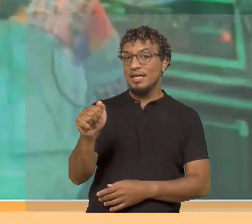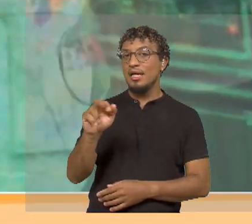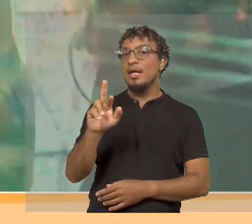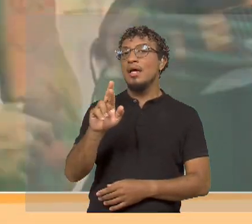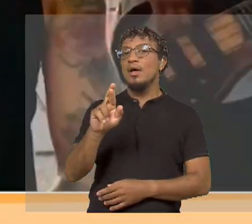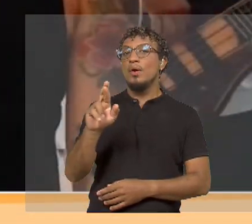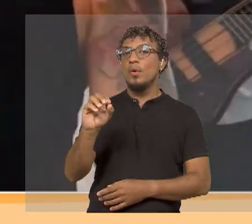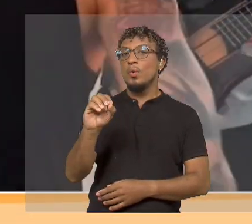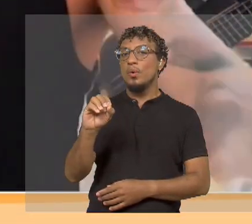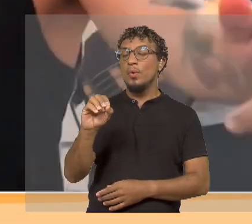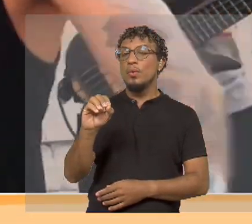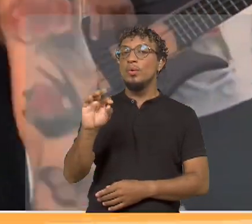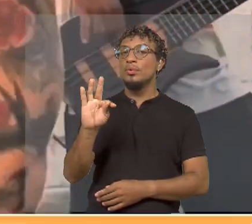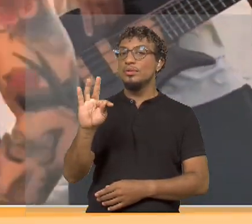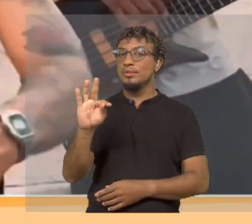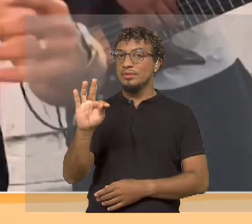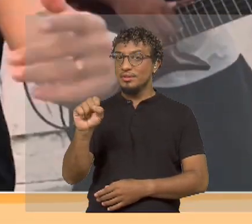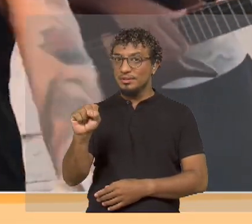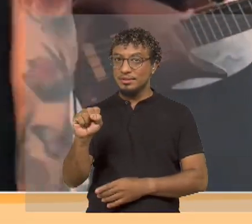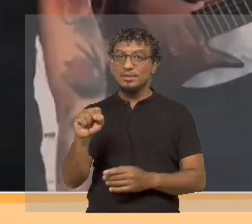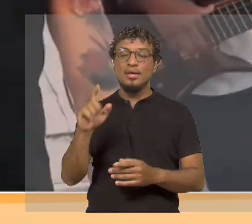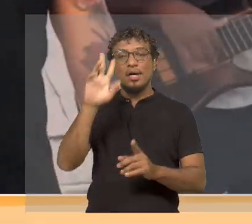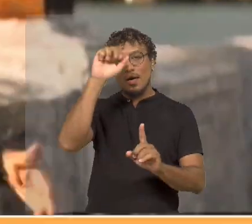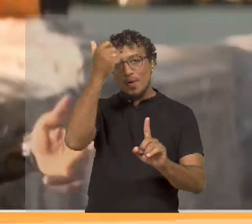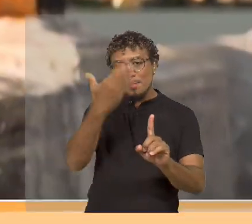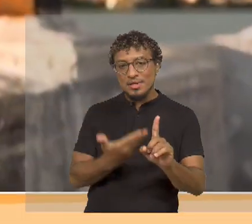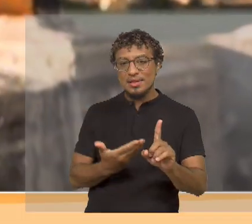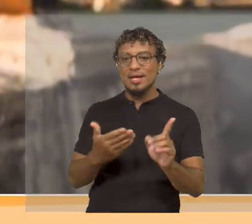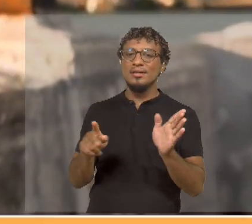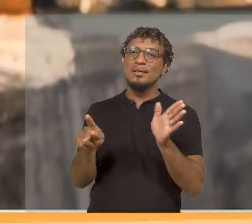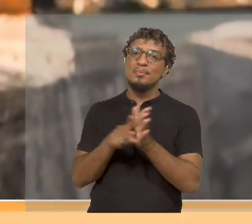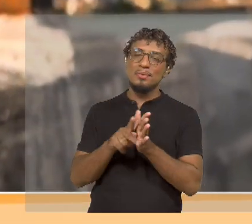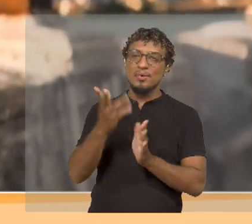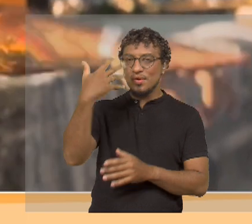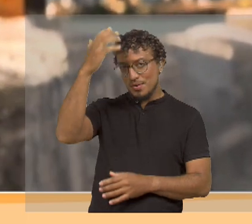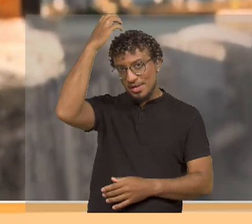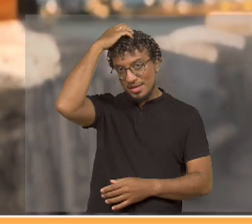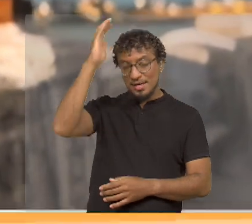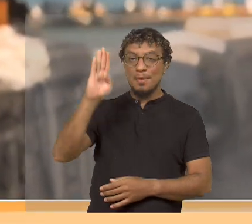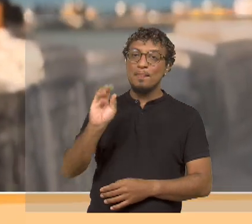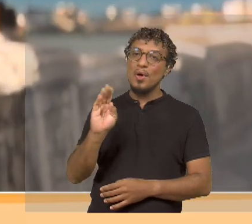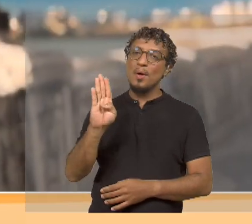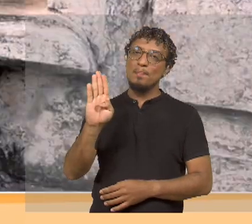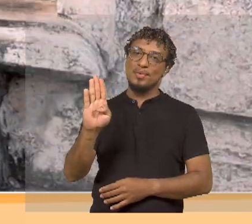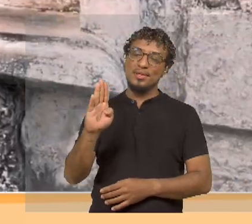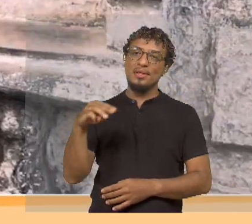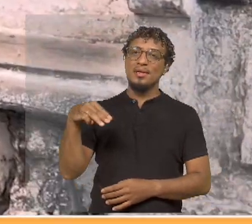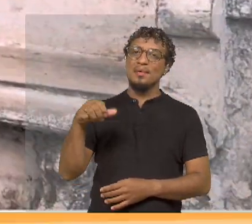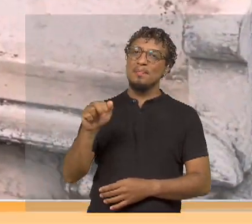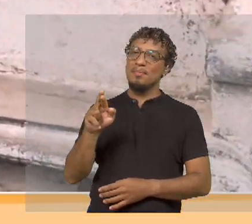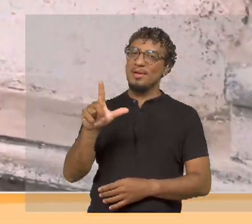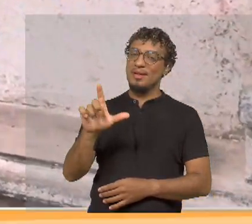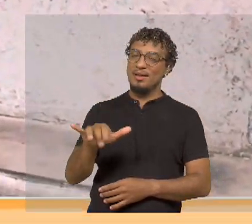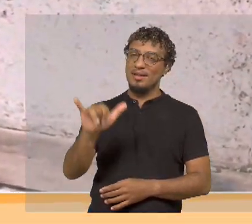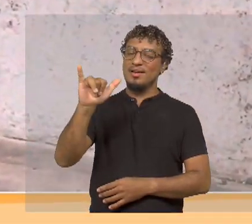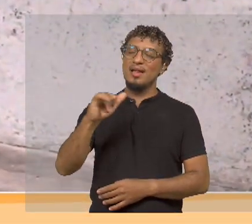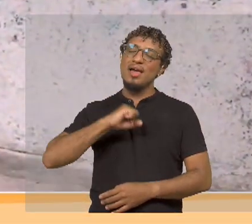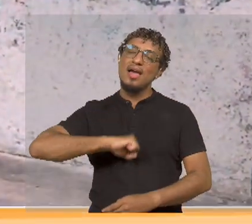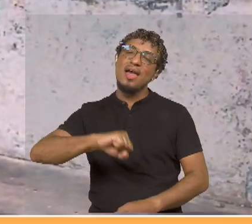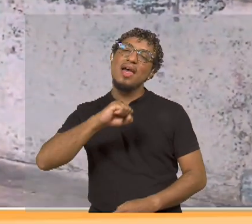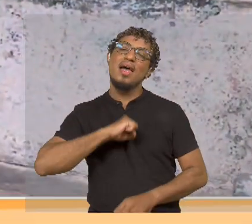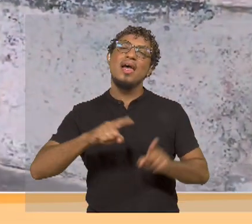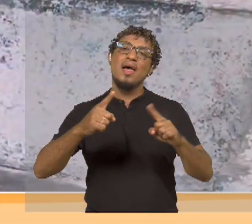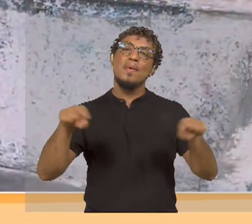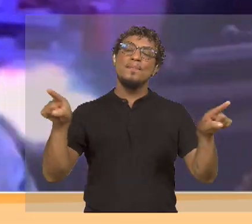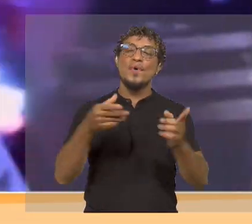em homenagem ao rei Bob Marley. No repertório, somente as melhores pedras para dançar juntinho. O